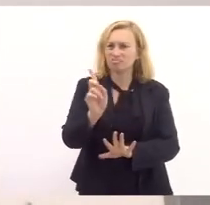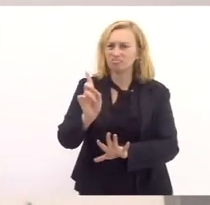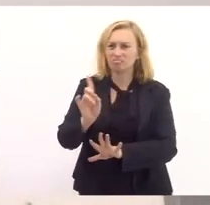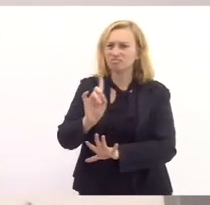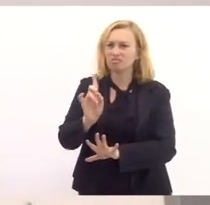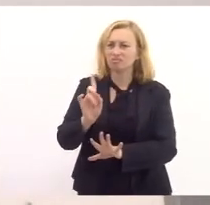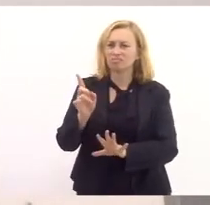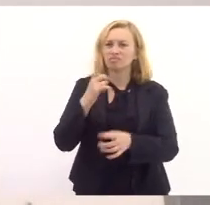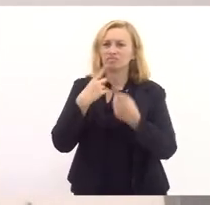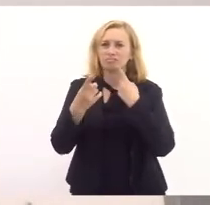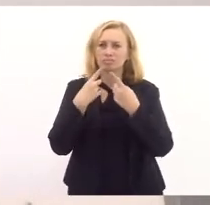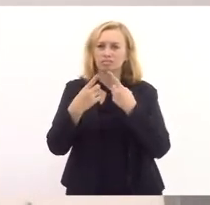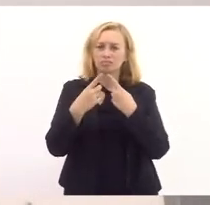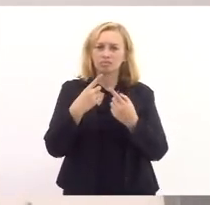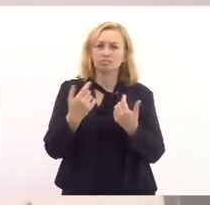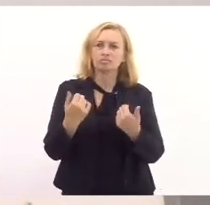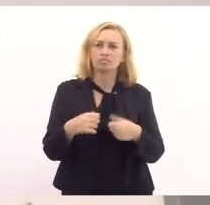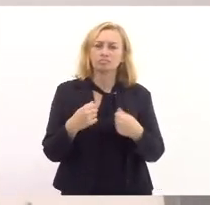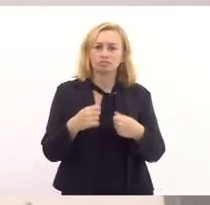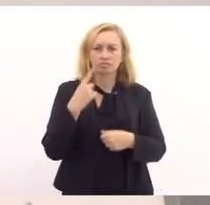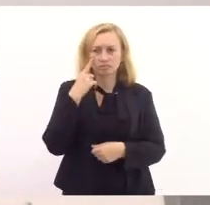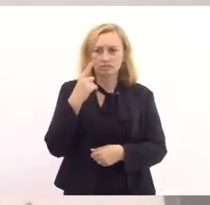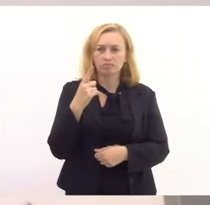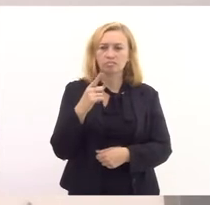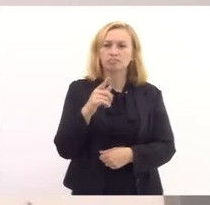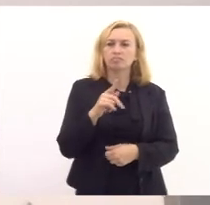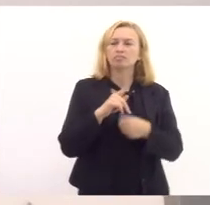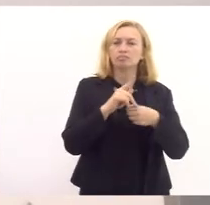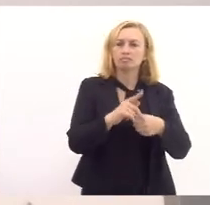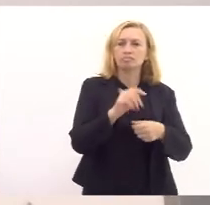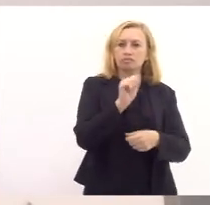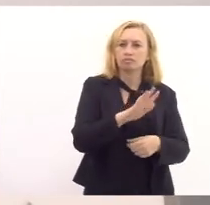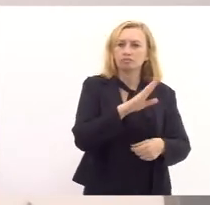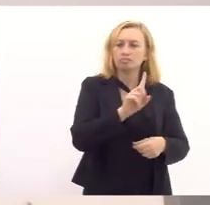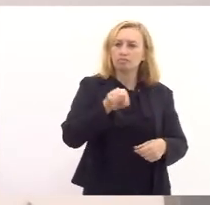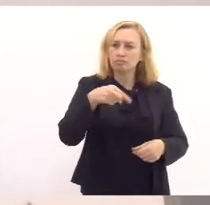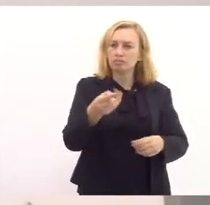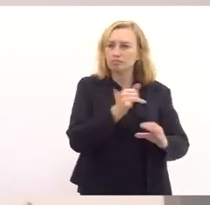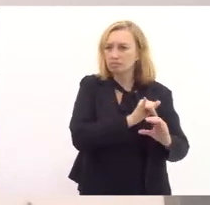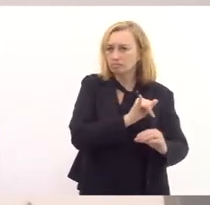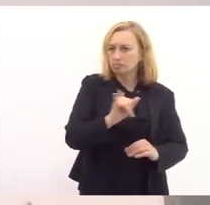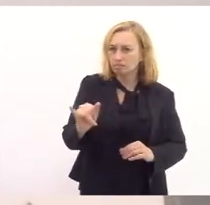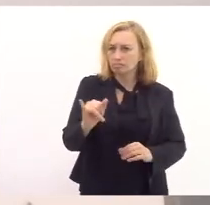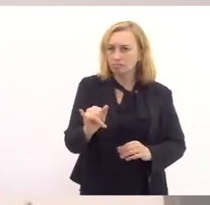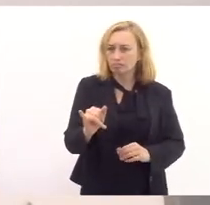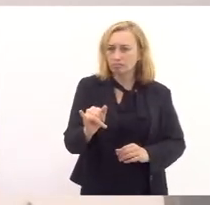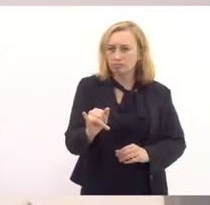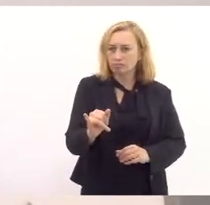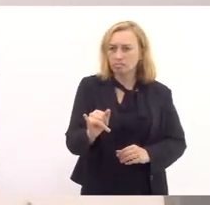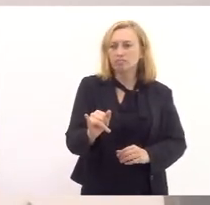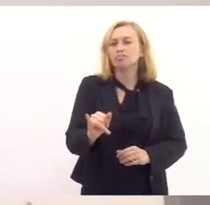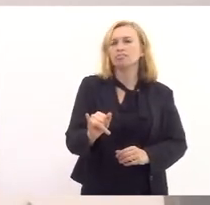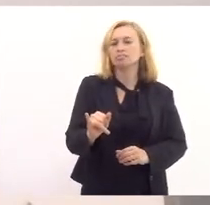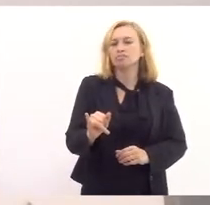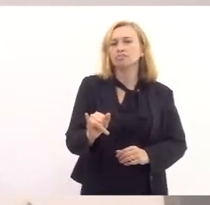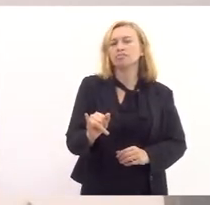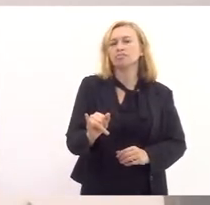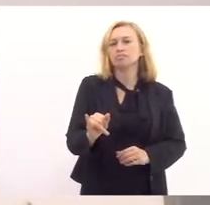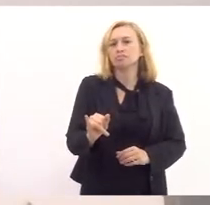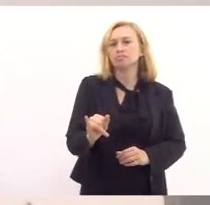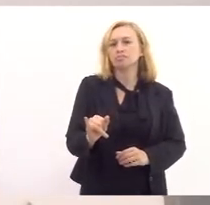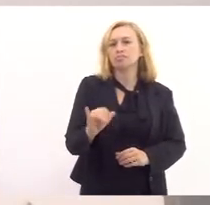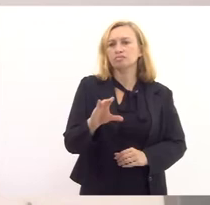Essa discussão os senhores têm que travar com a Procuradoria. Sim. E depois informar formalmente